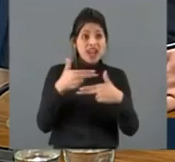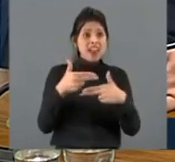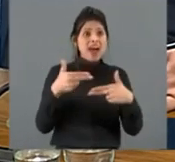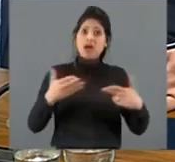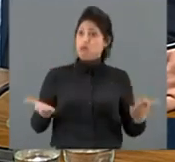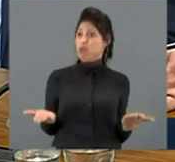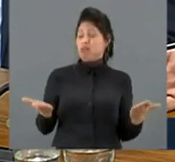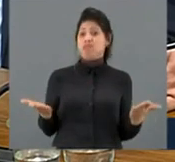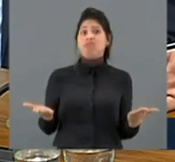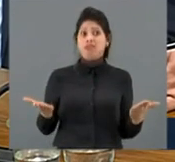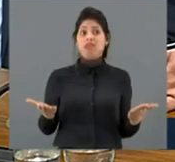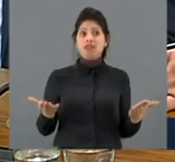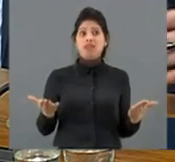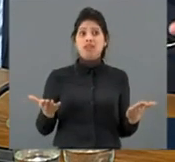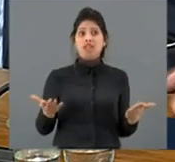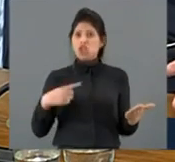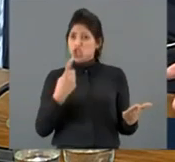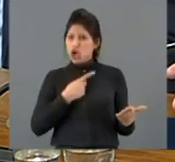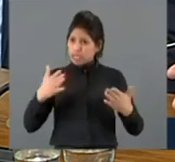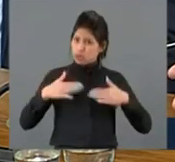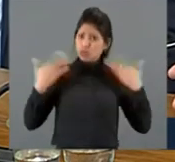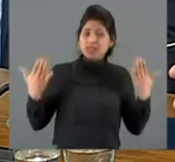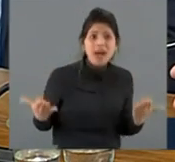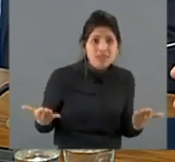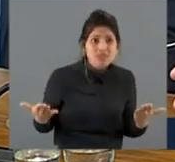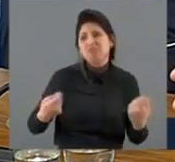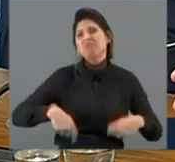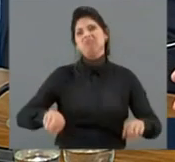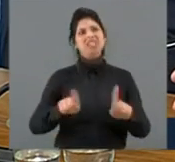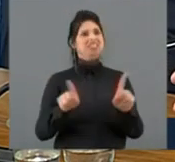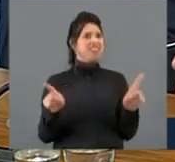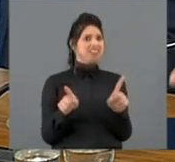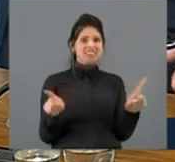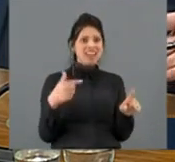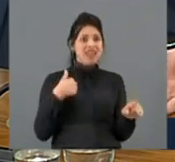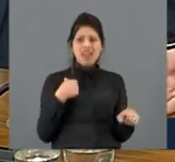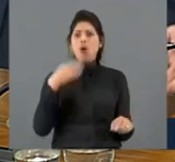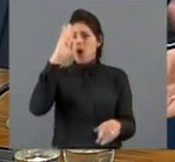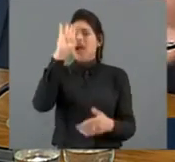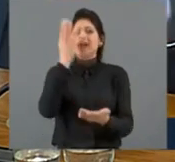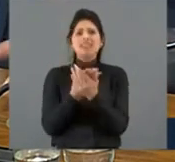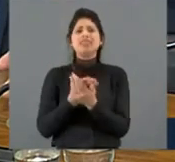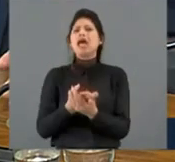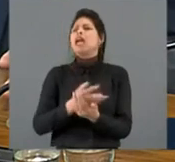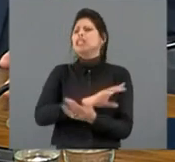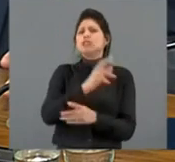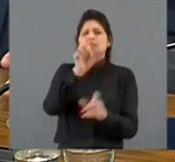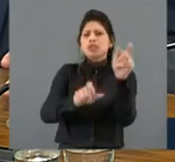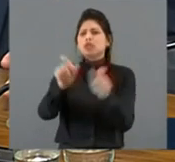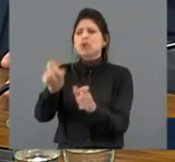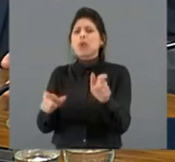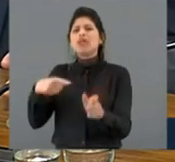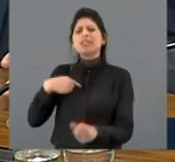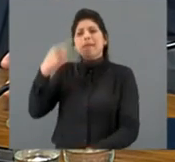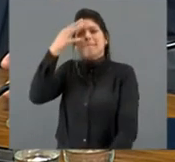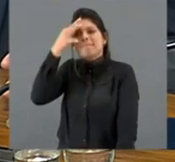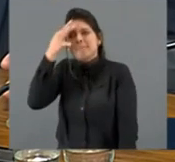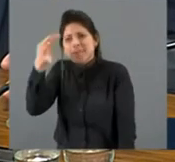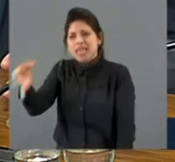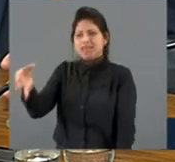assustado? Eu queria poder acreditar que muitas pessoas que estão no outro campo ideológico